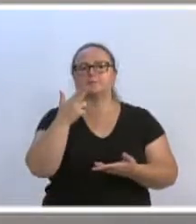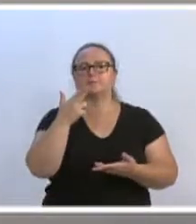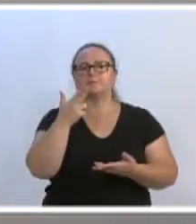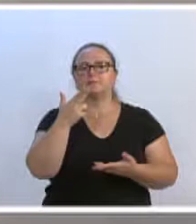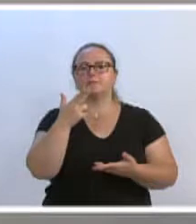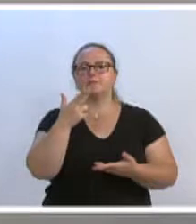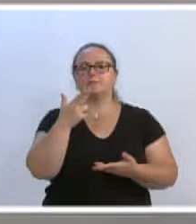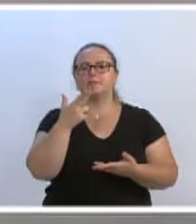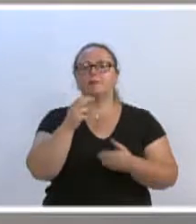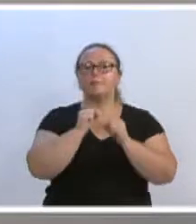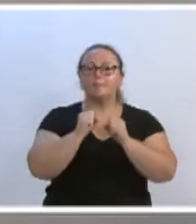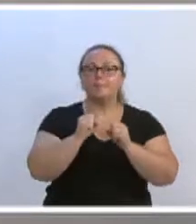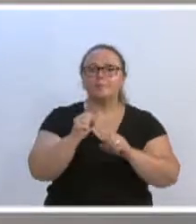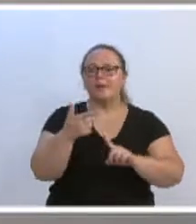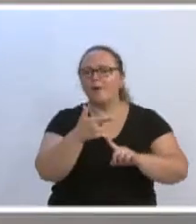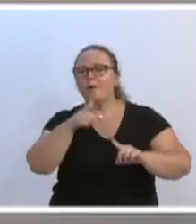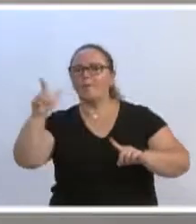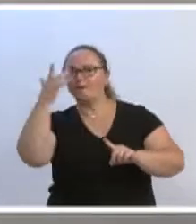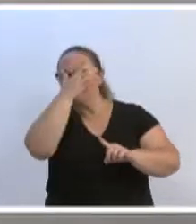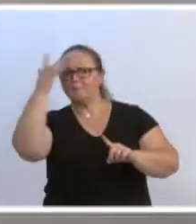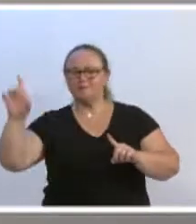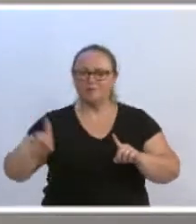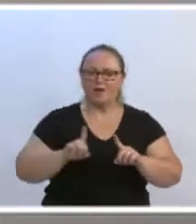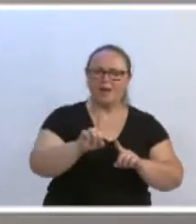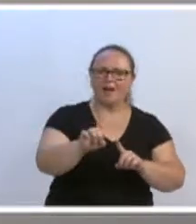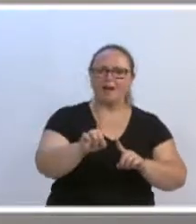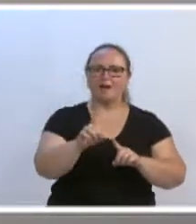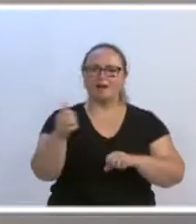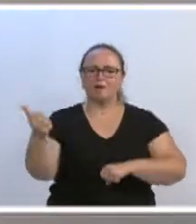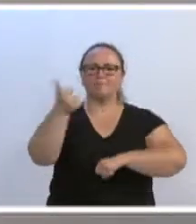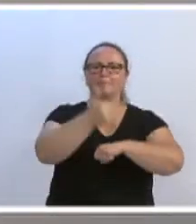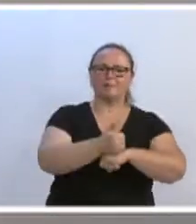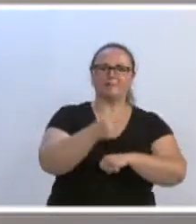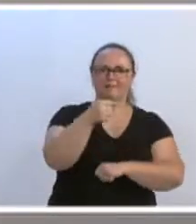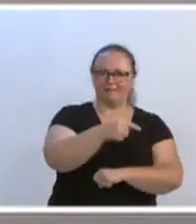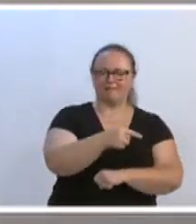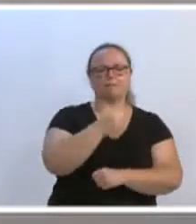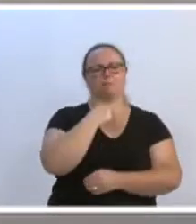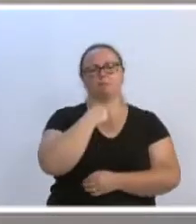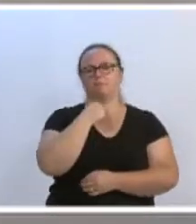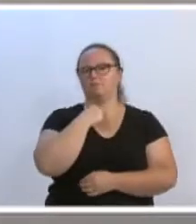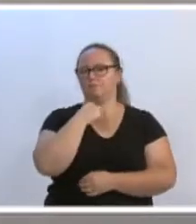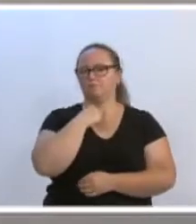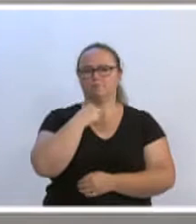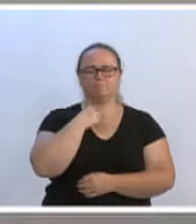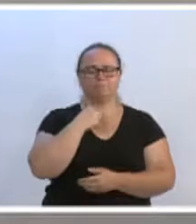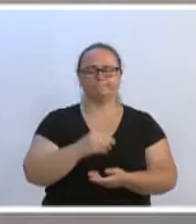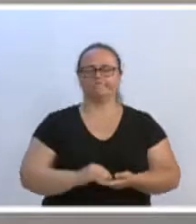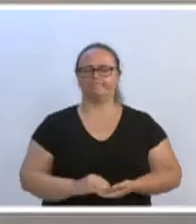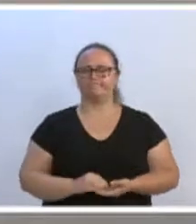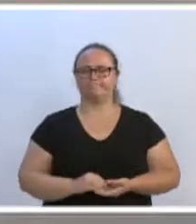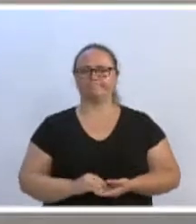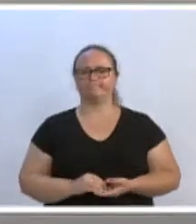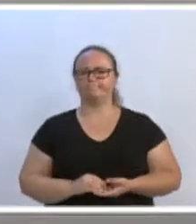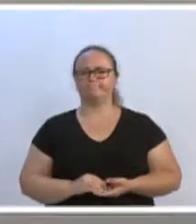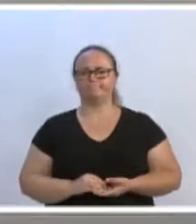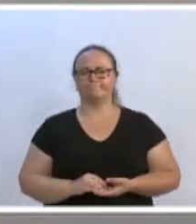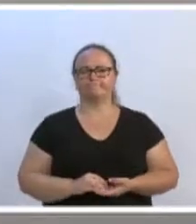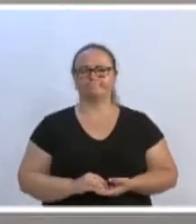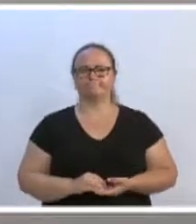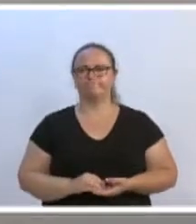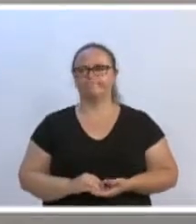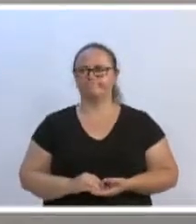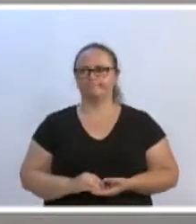talvez que estejam necessitando de atendimento médico o mais rápido serão atendidas com mais velocidade